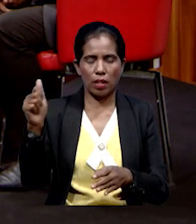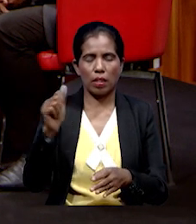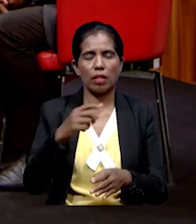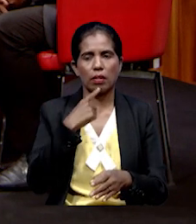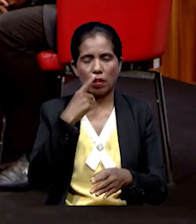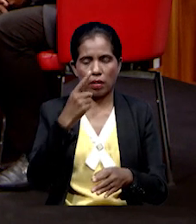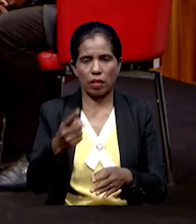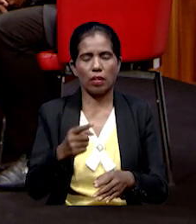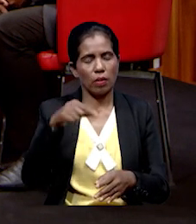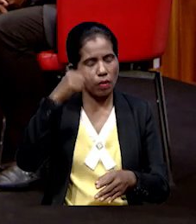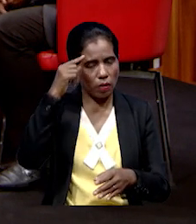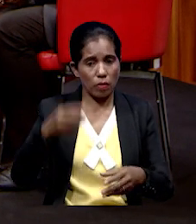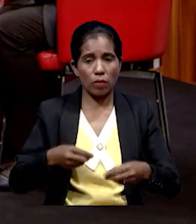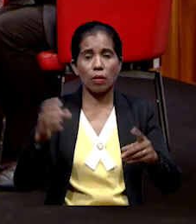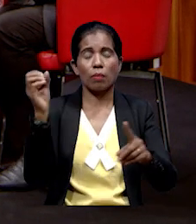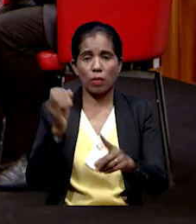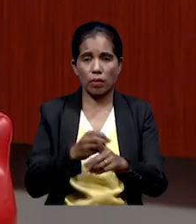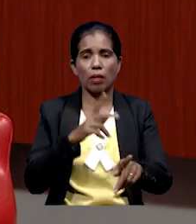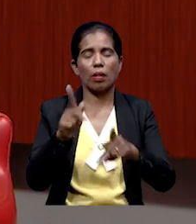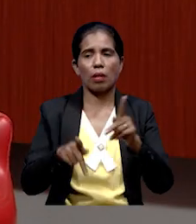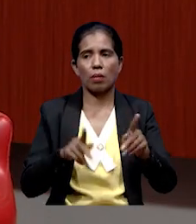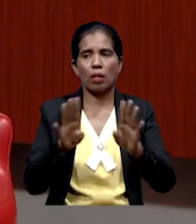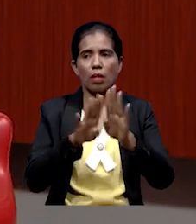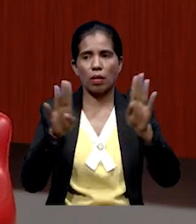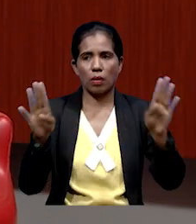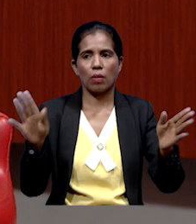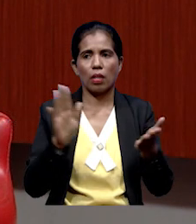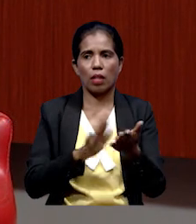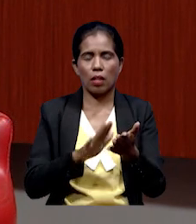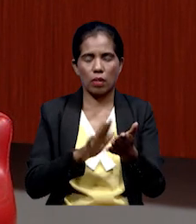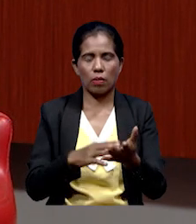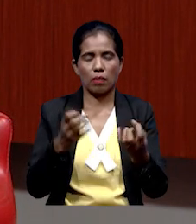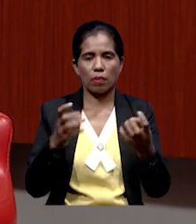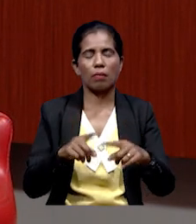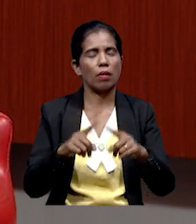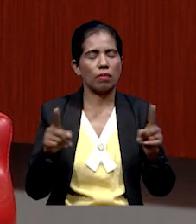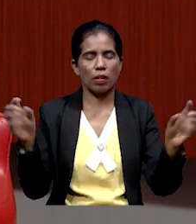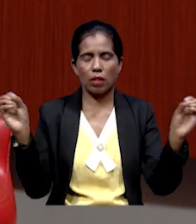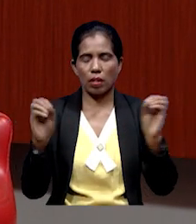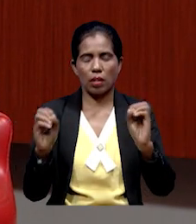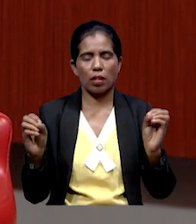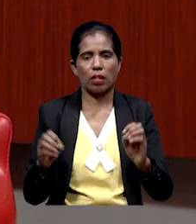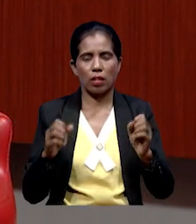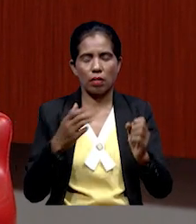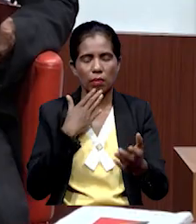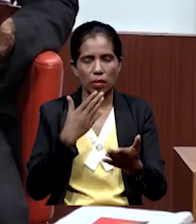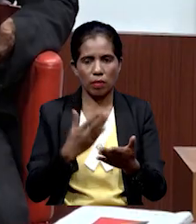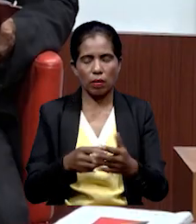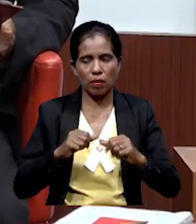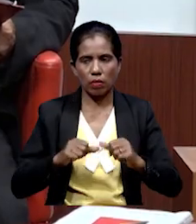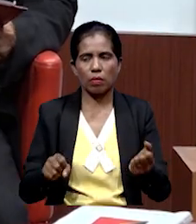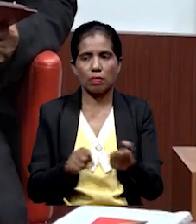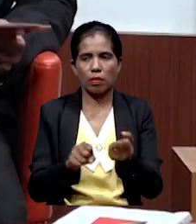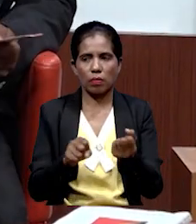considera governo foi uma oportunidade para EMA loque ensino superior Barak, mas pela a condição no qualidade onde contribui